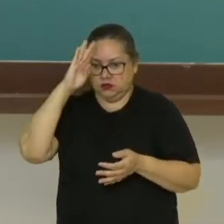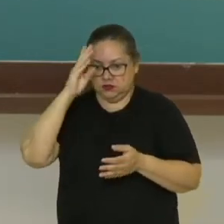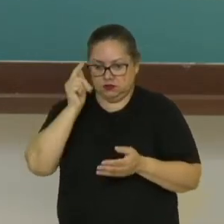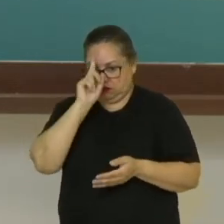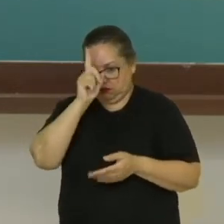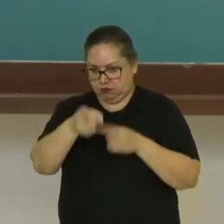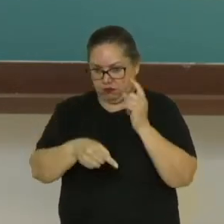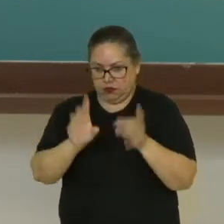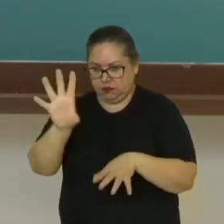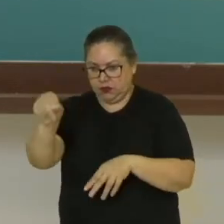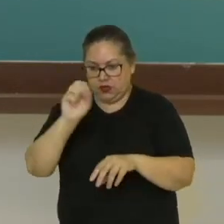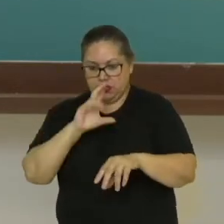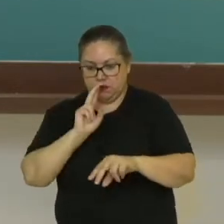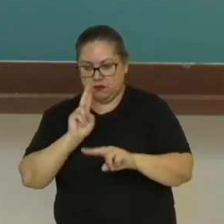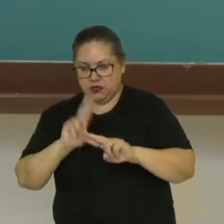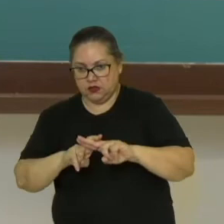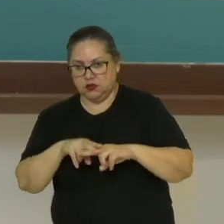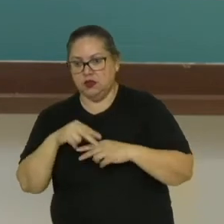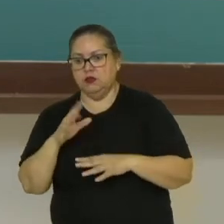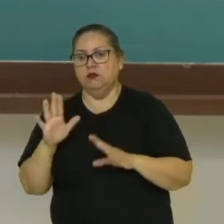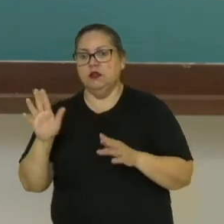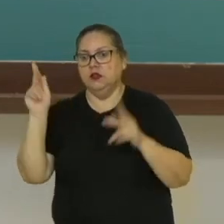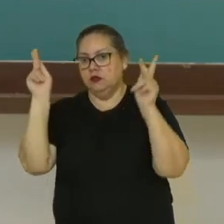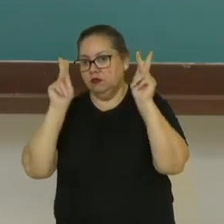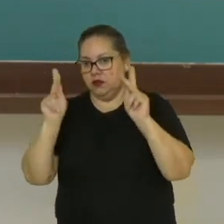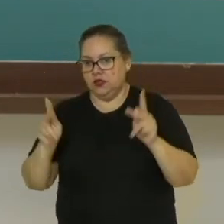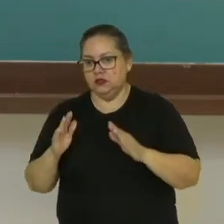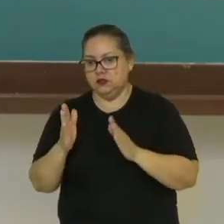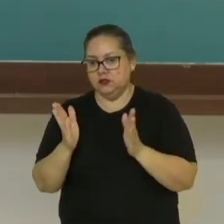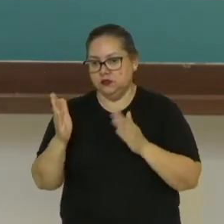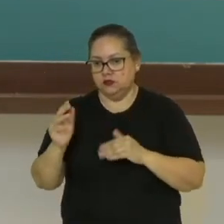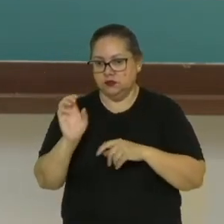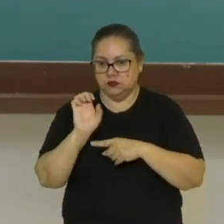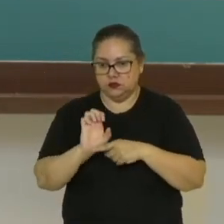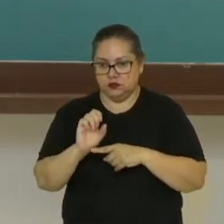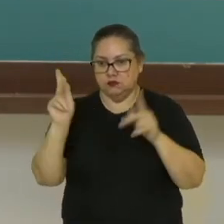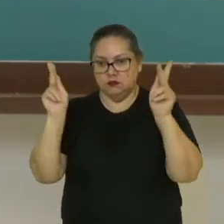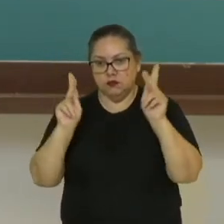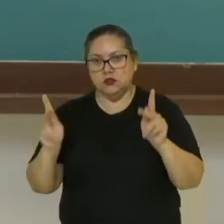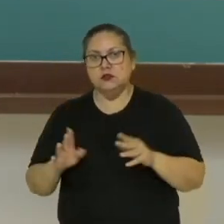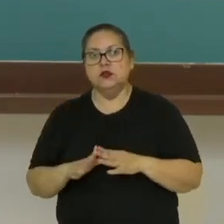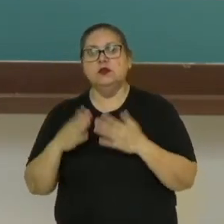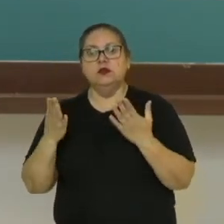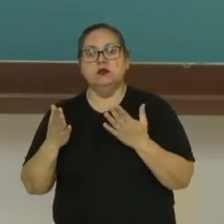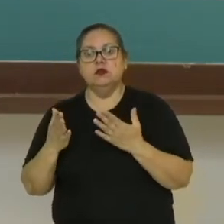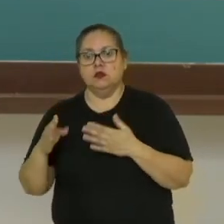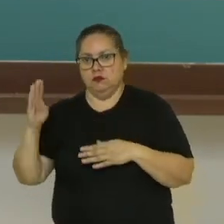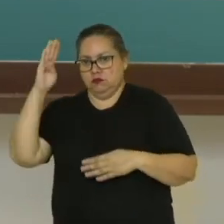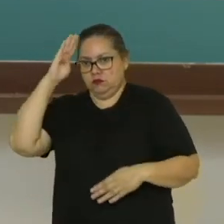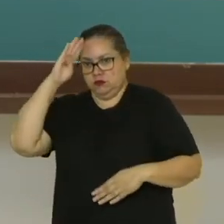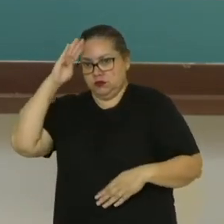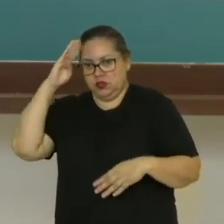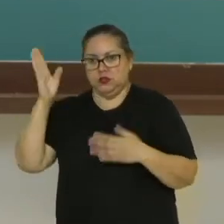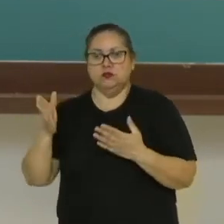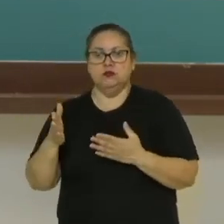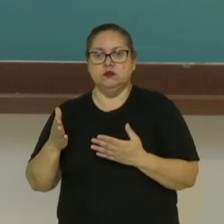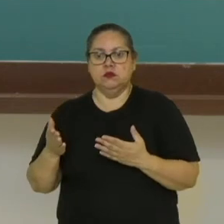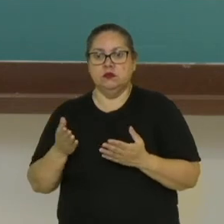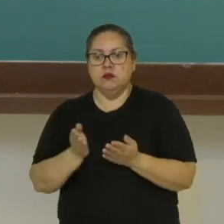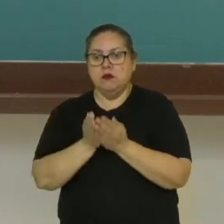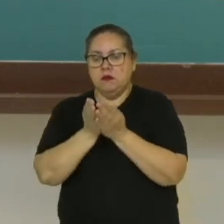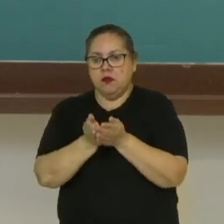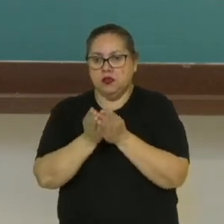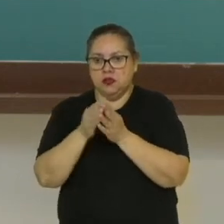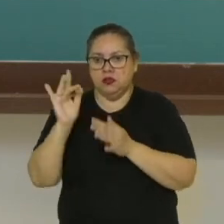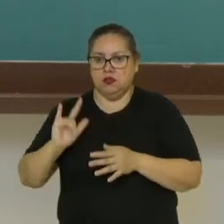fundamental aí para a coexistência da passividade dentro dos Estados. Deve ser um Estado pacífico. Assim como as Forças Armadas, né, o Exército, a Marinha